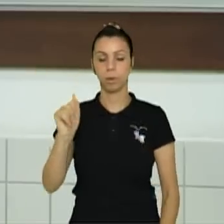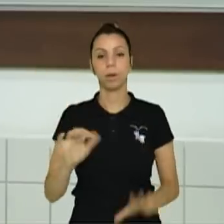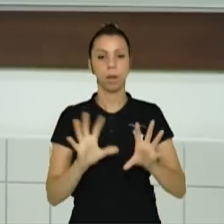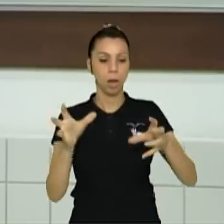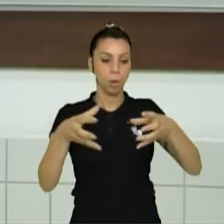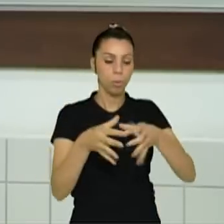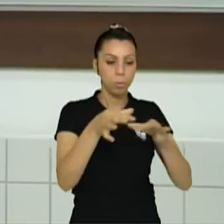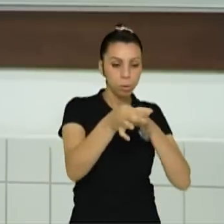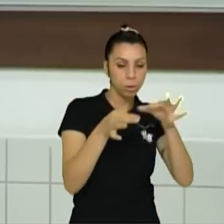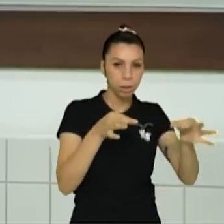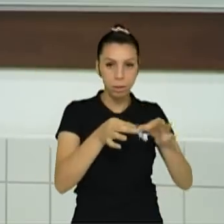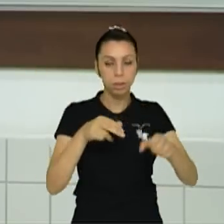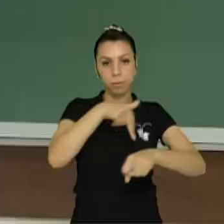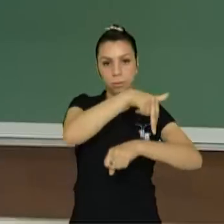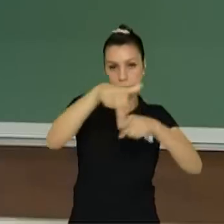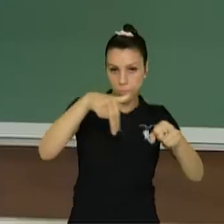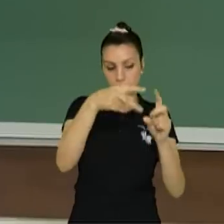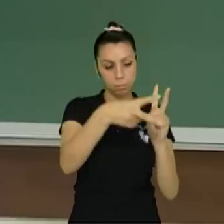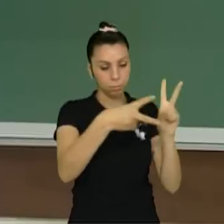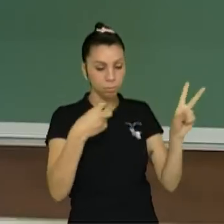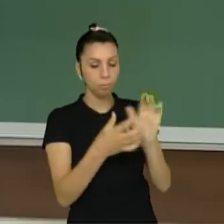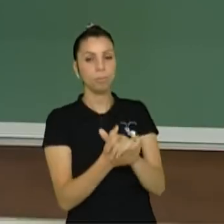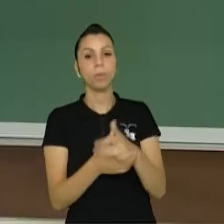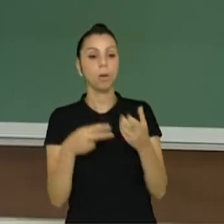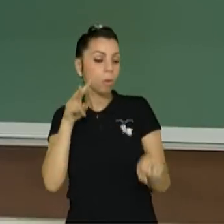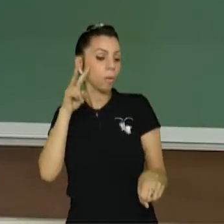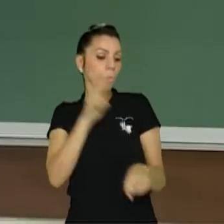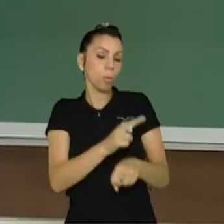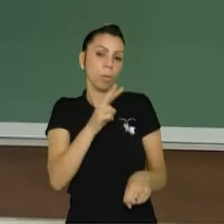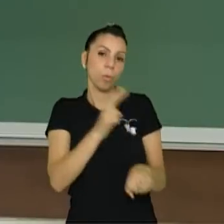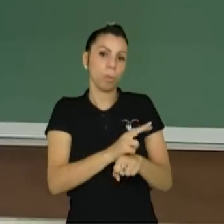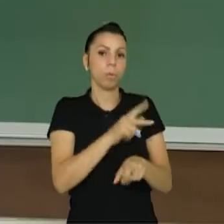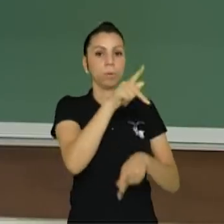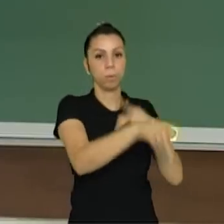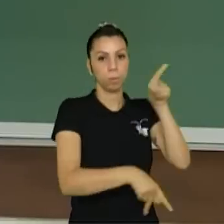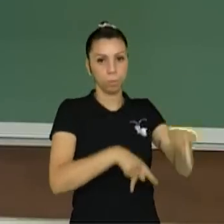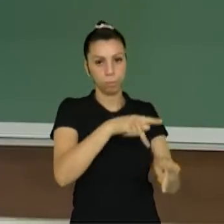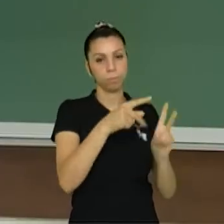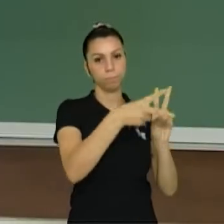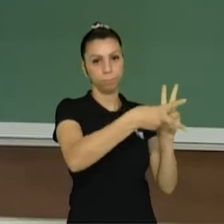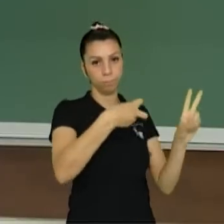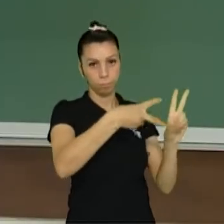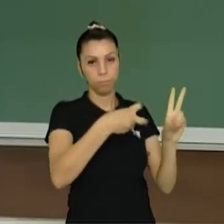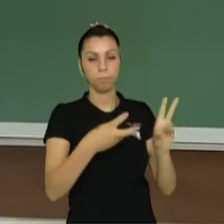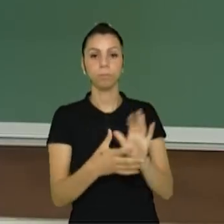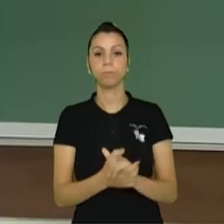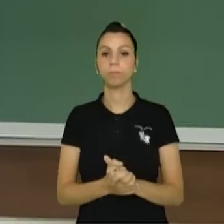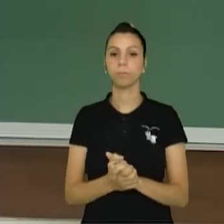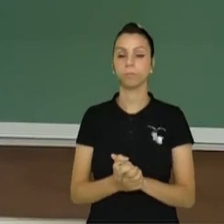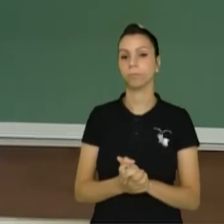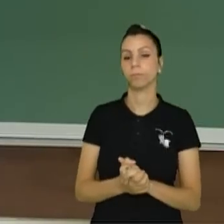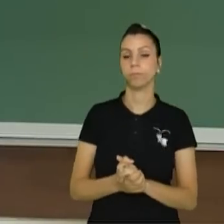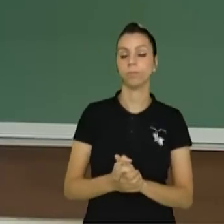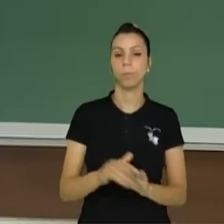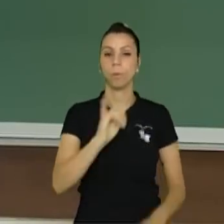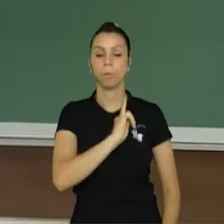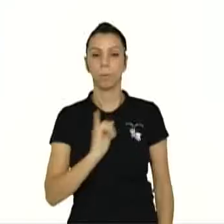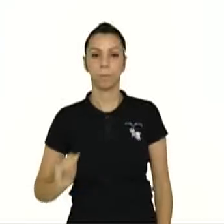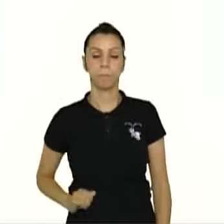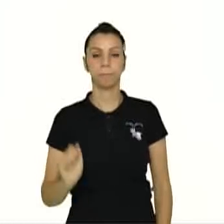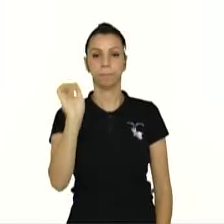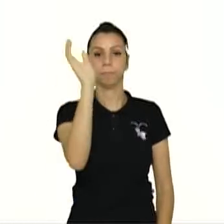Índio, e é um órgão que trabalha pela defesa dos povos originários. Muito bem. No Império